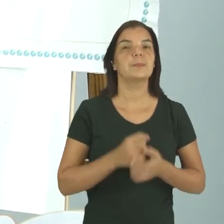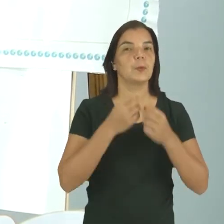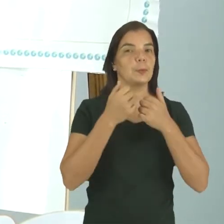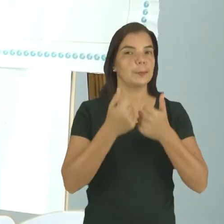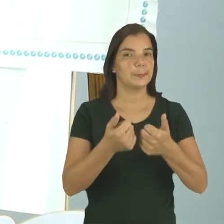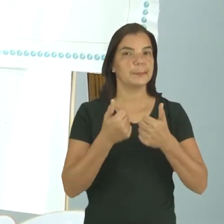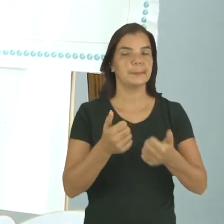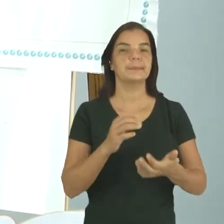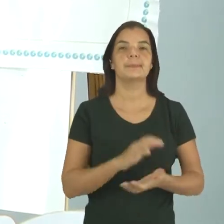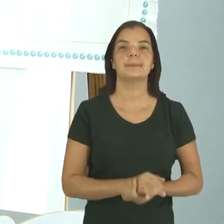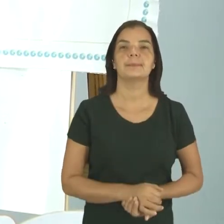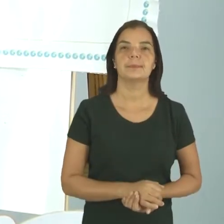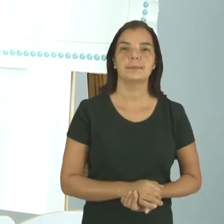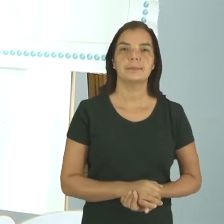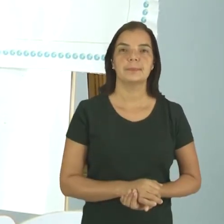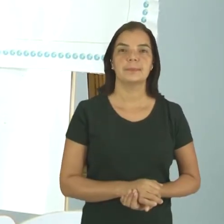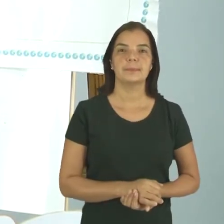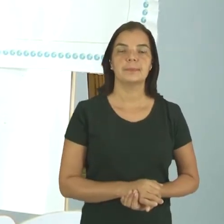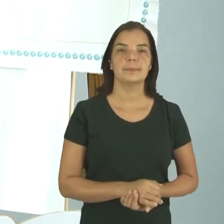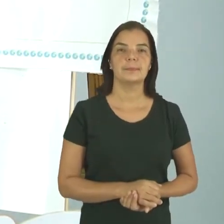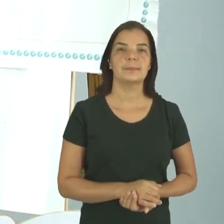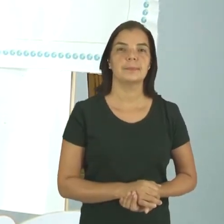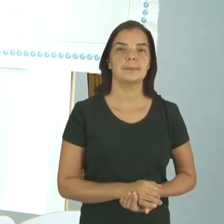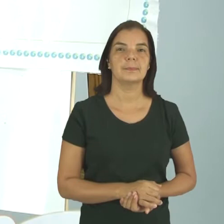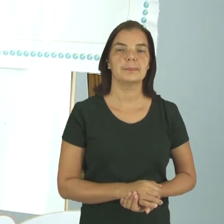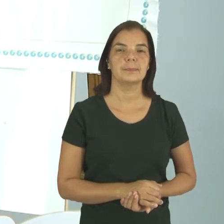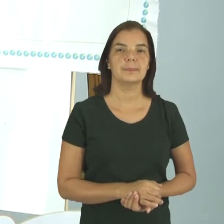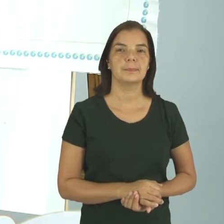Muito bem. Vamos continuar.